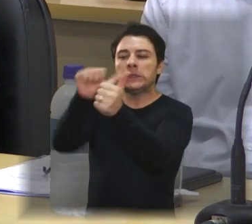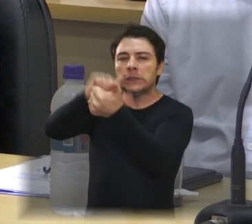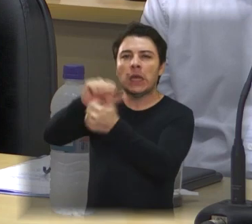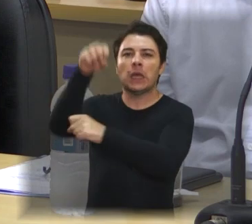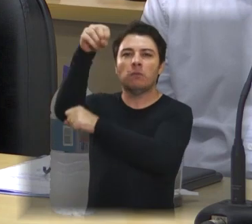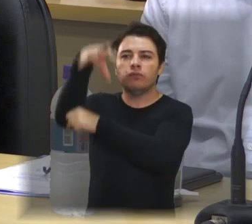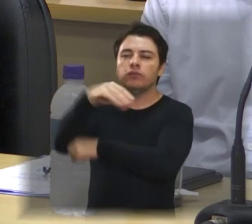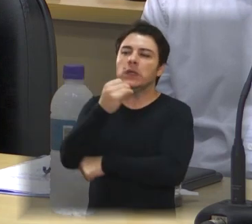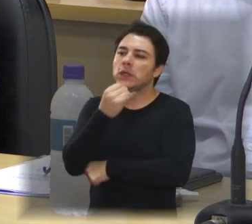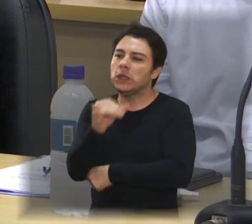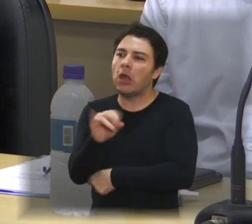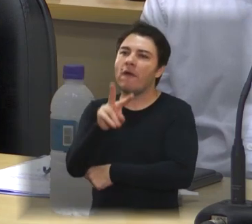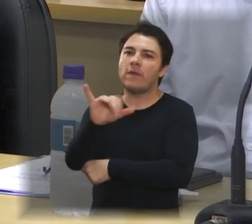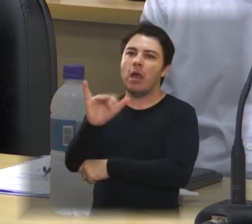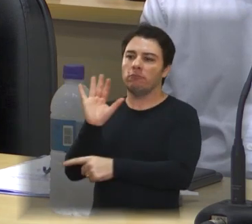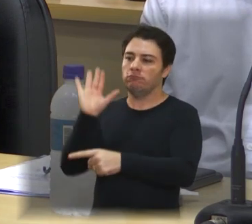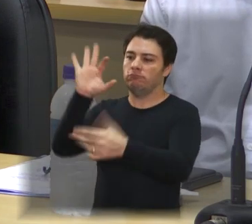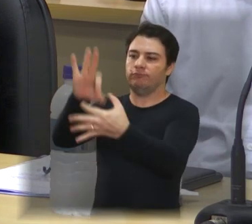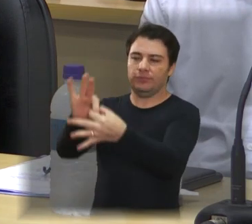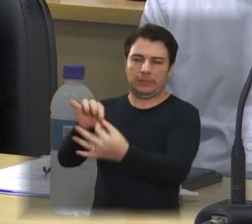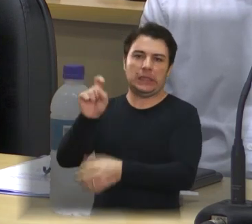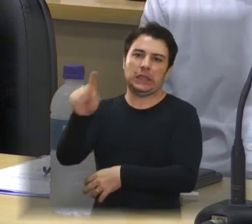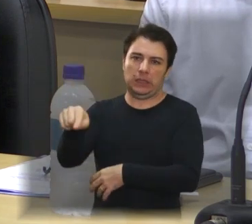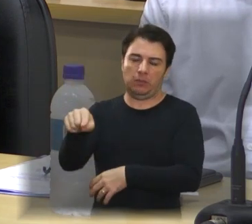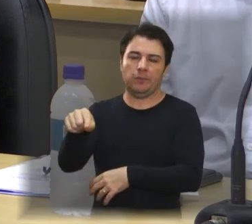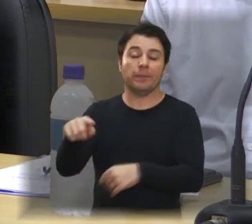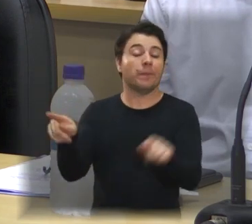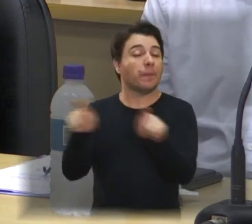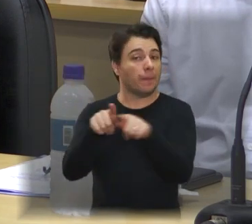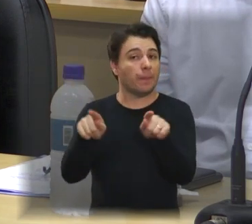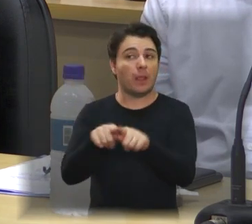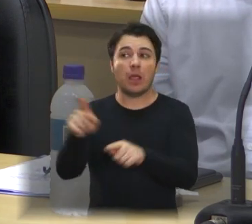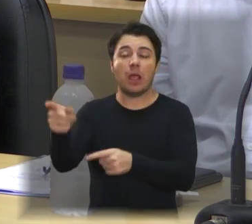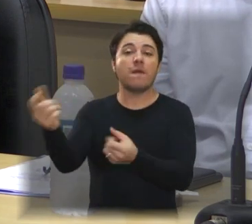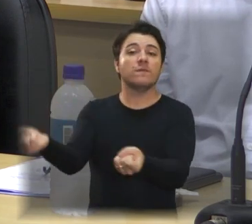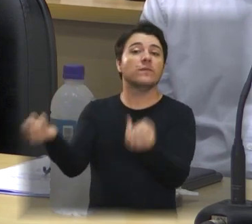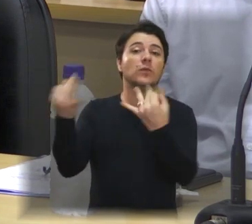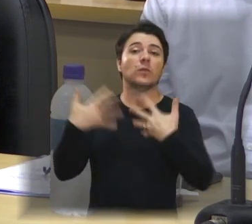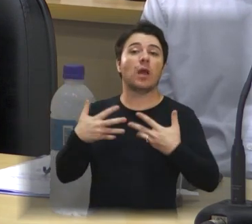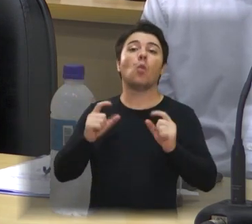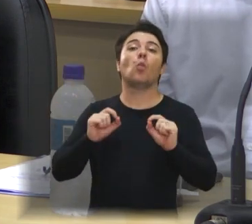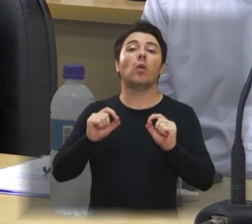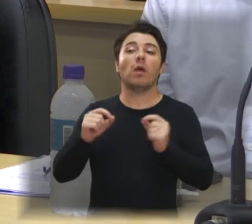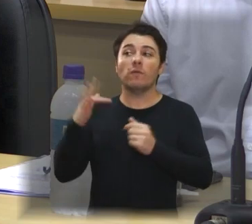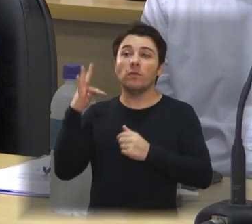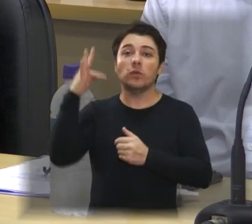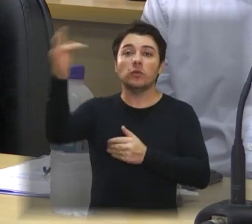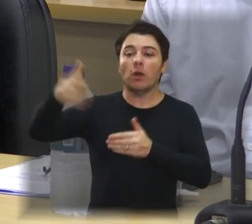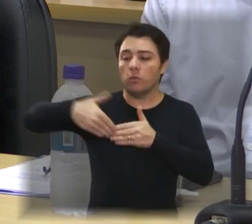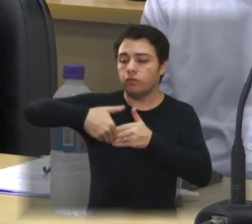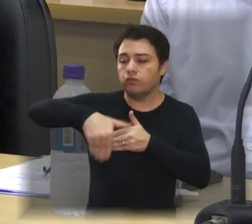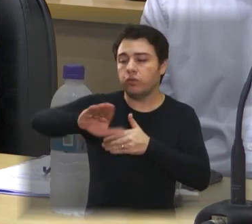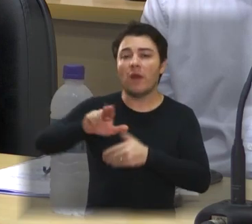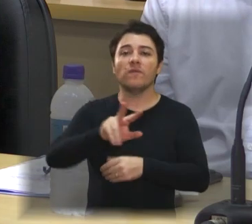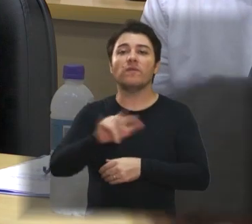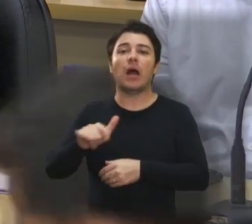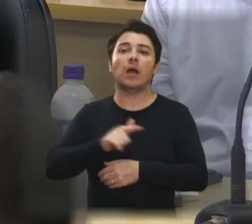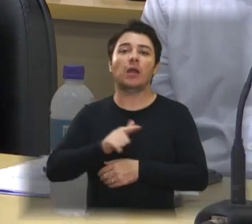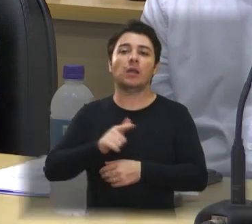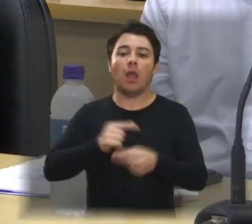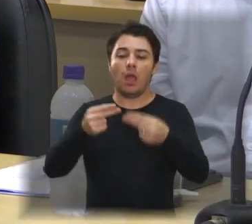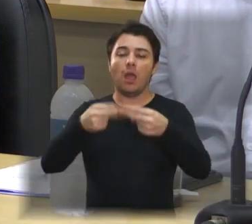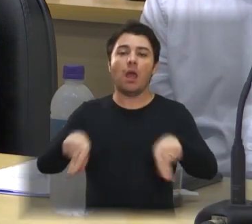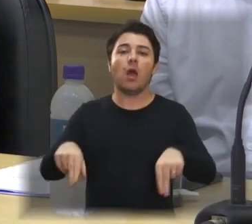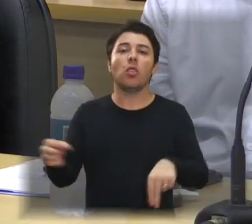de distribuição para atender o novo empreendimento também nos foi informado na ocasião que em breve ocorreria na